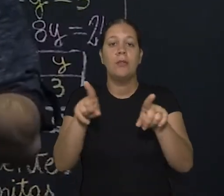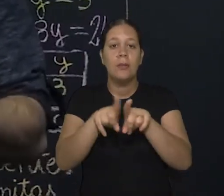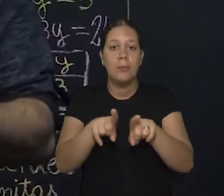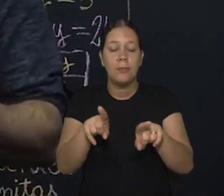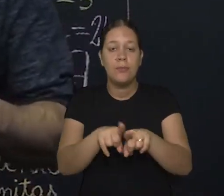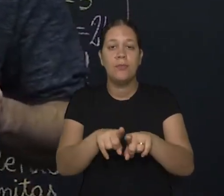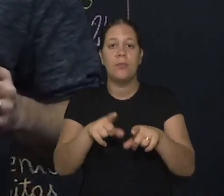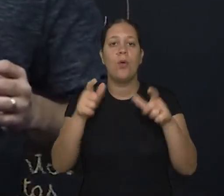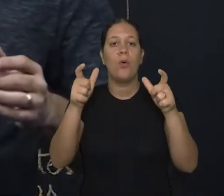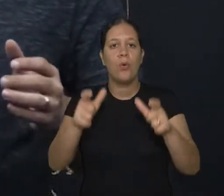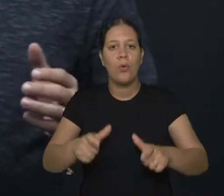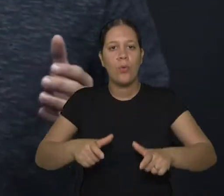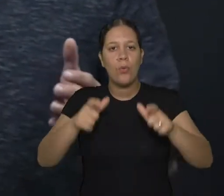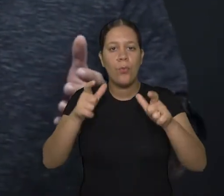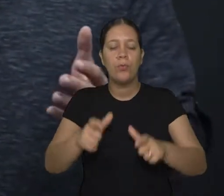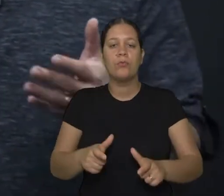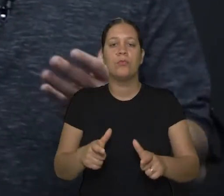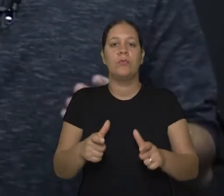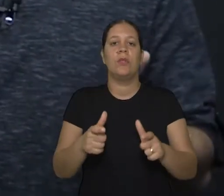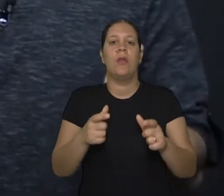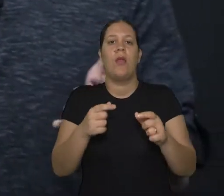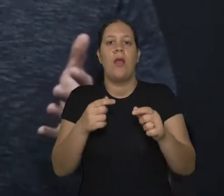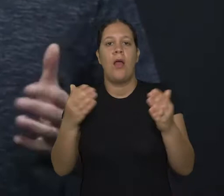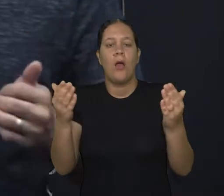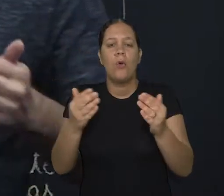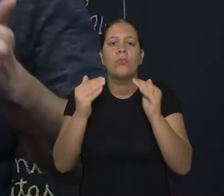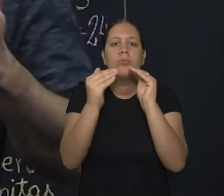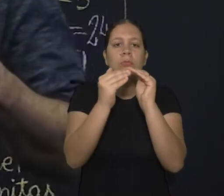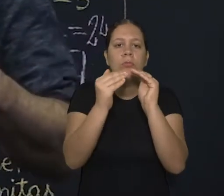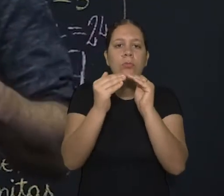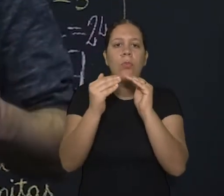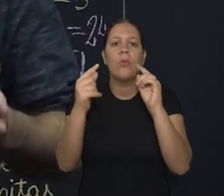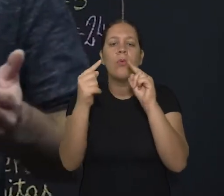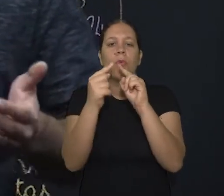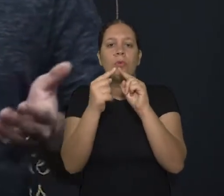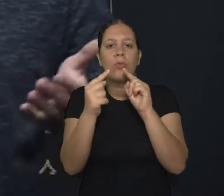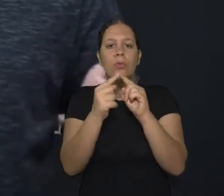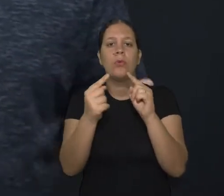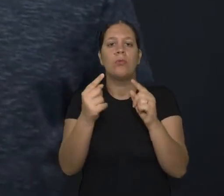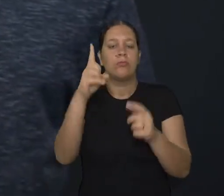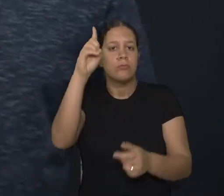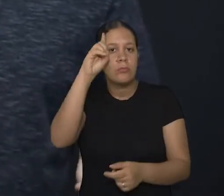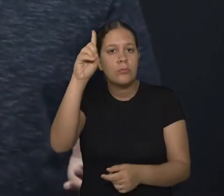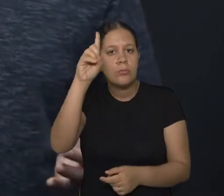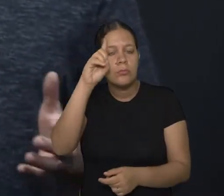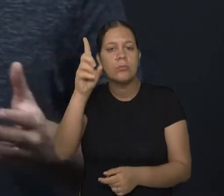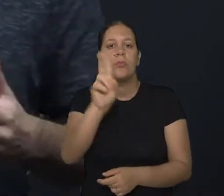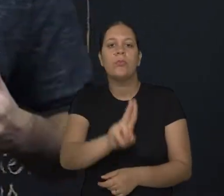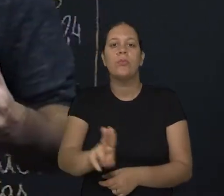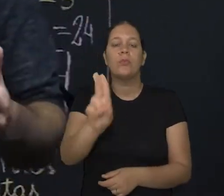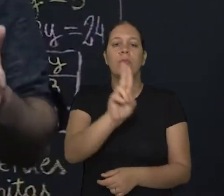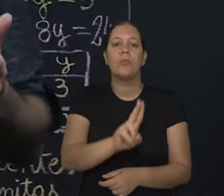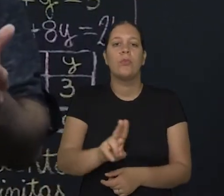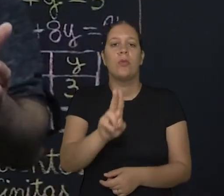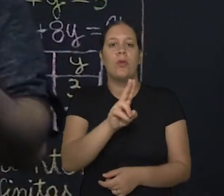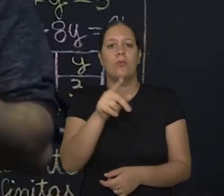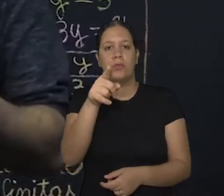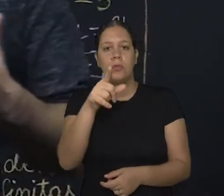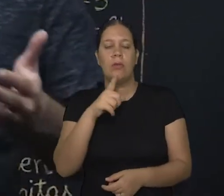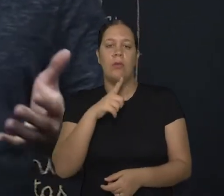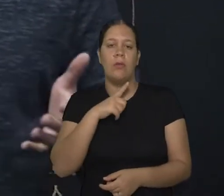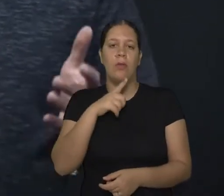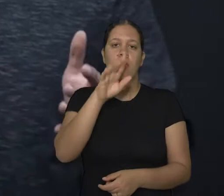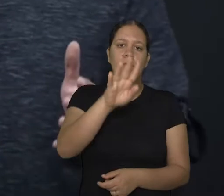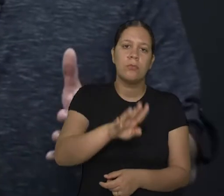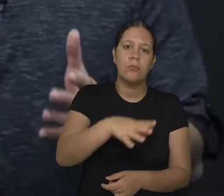repente, também o seguinte, onde que a gente pode, de repente, associar esse assunto com o nosso cotidiano? Você, de repente, tem